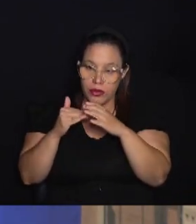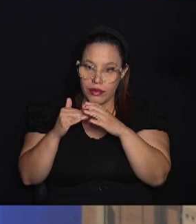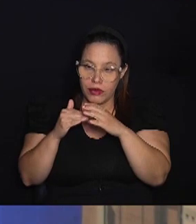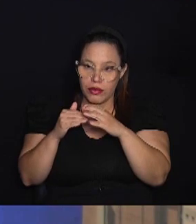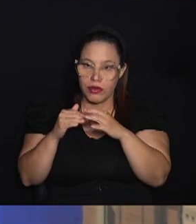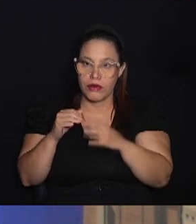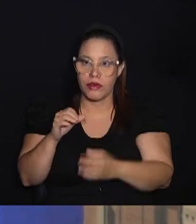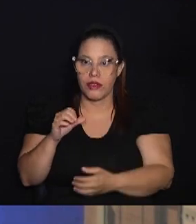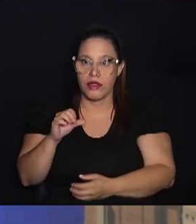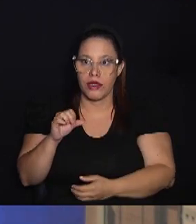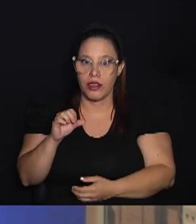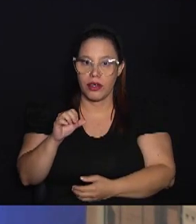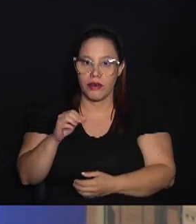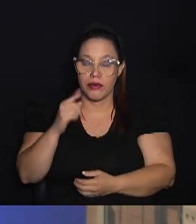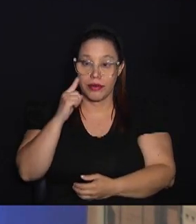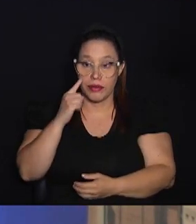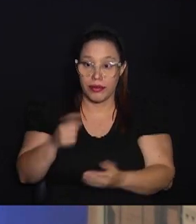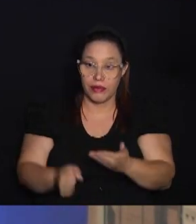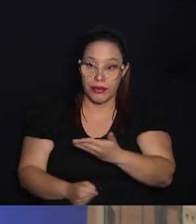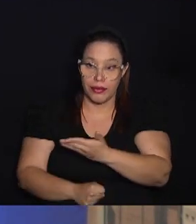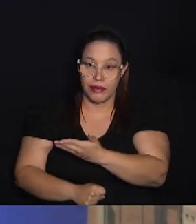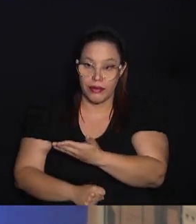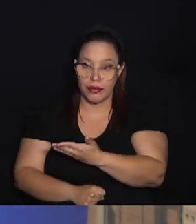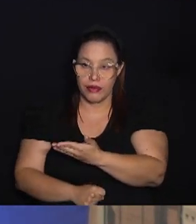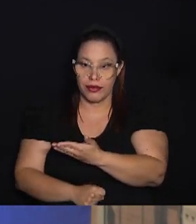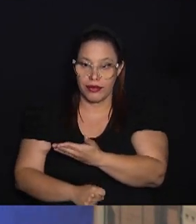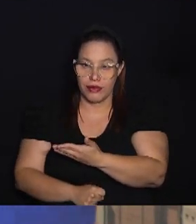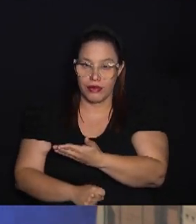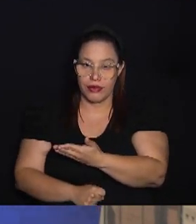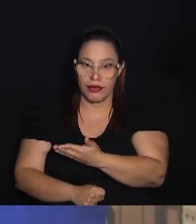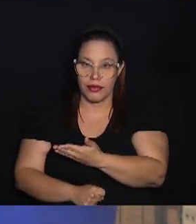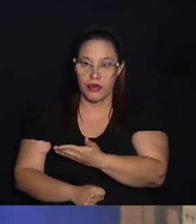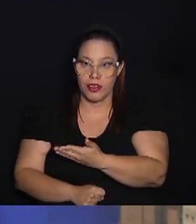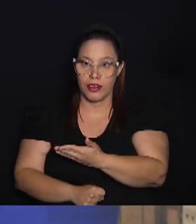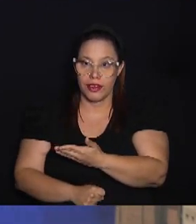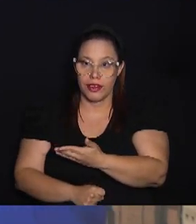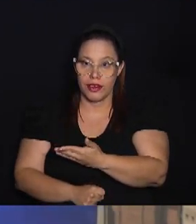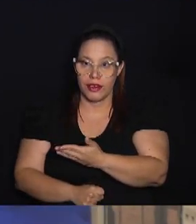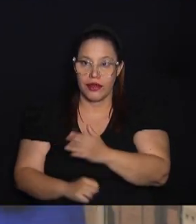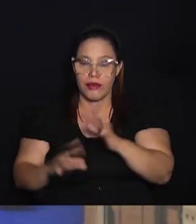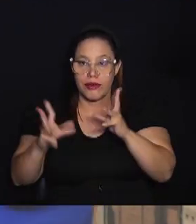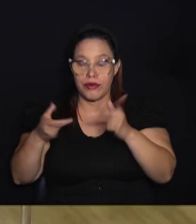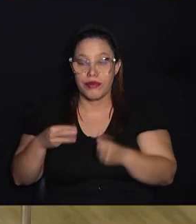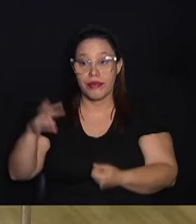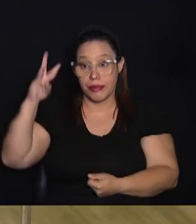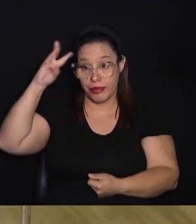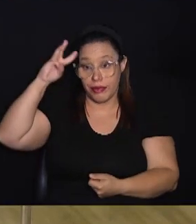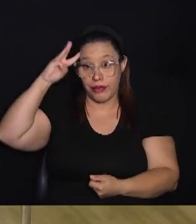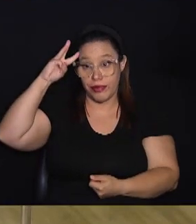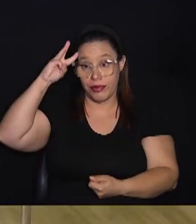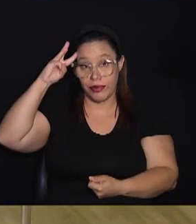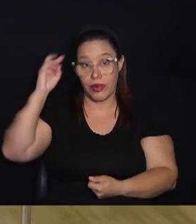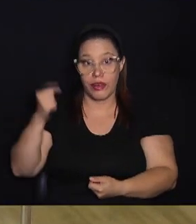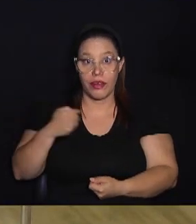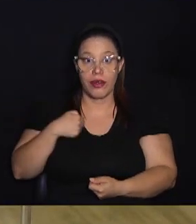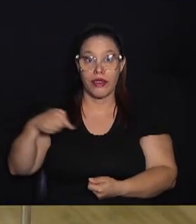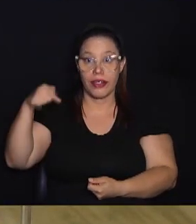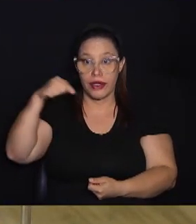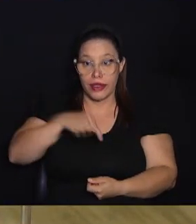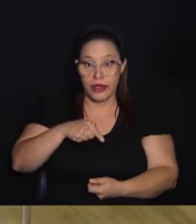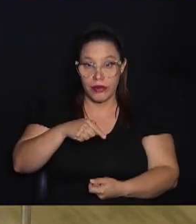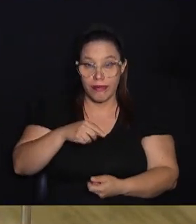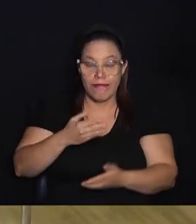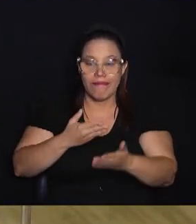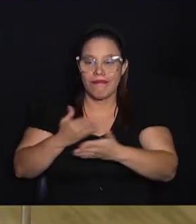978 29 3736 e toda a terça-feira eu estou aqui com